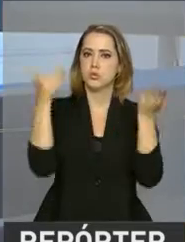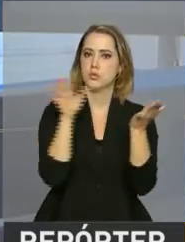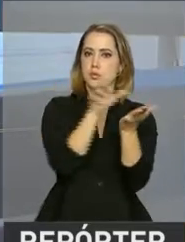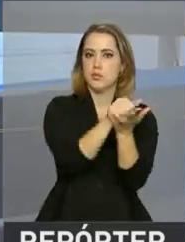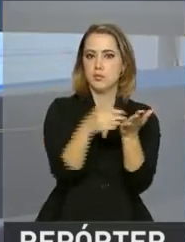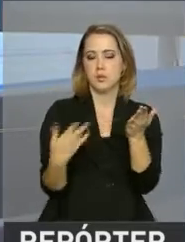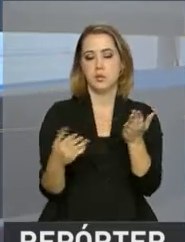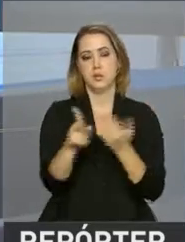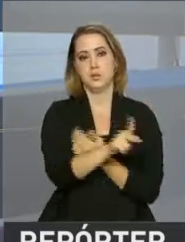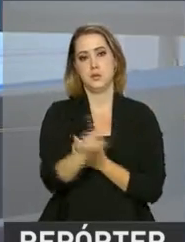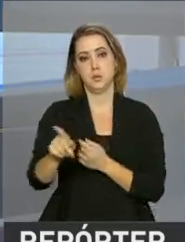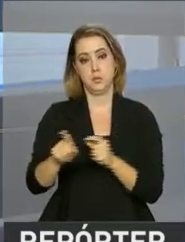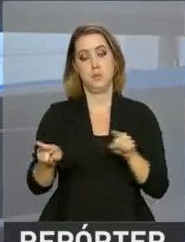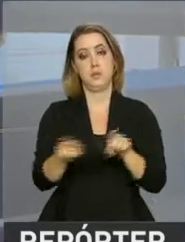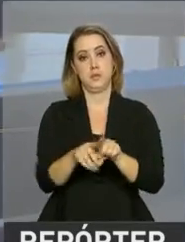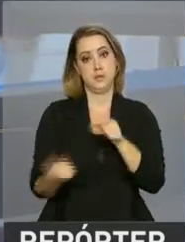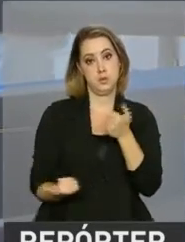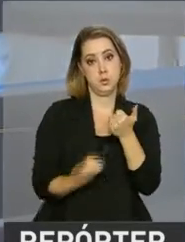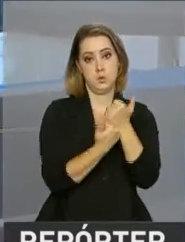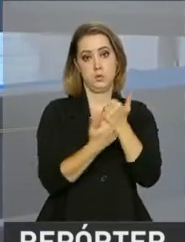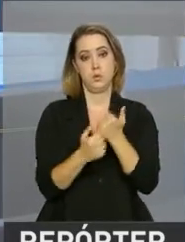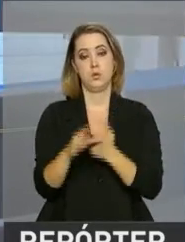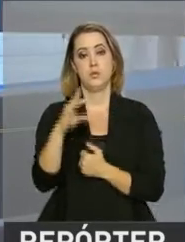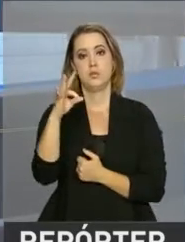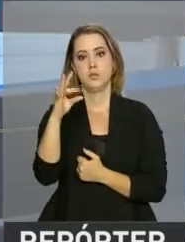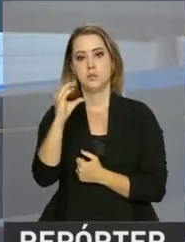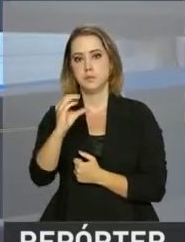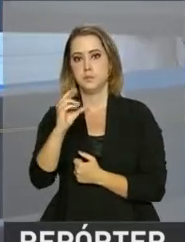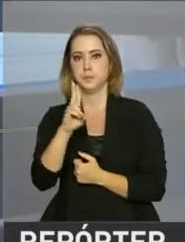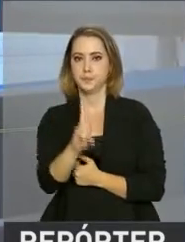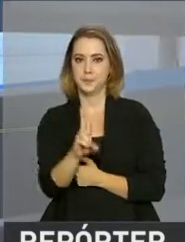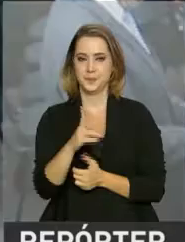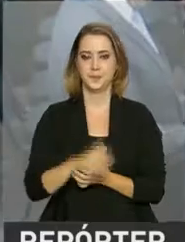posse do presidente e do vice-presidente do Tribunal de Contas da União.